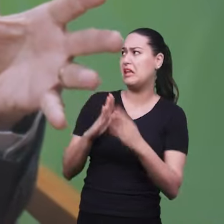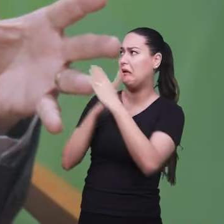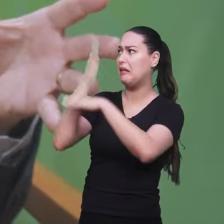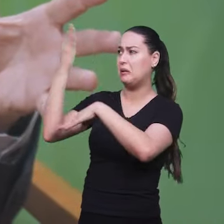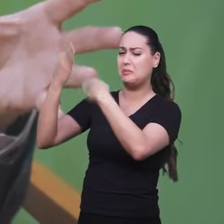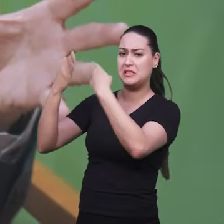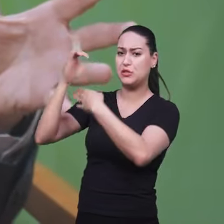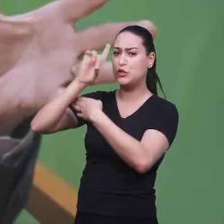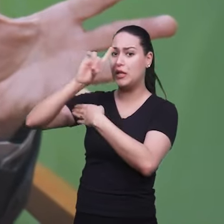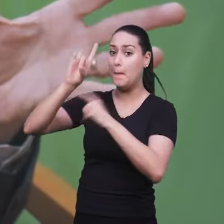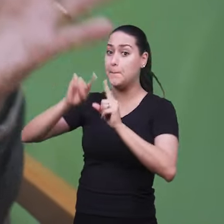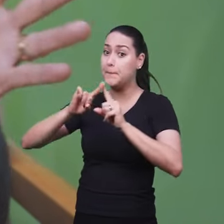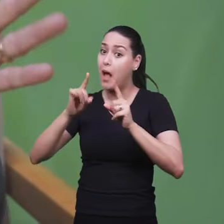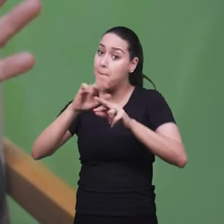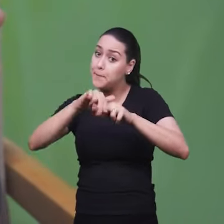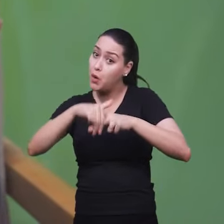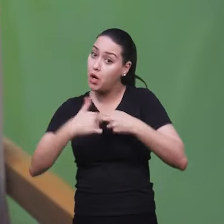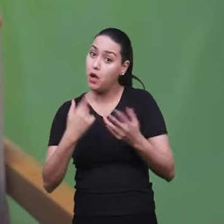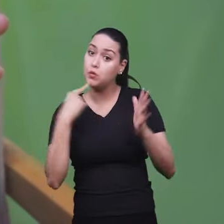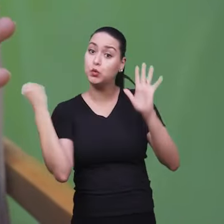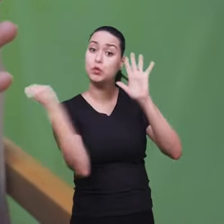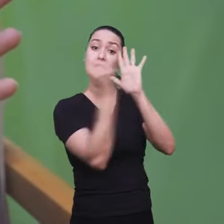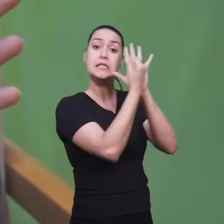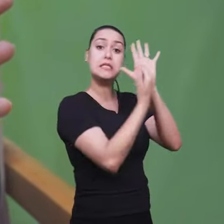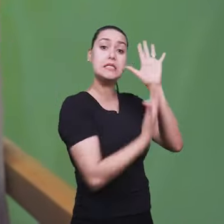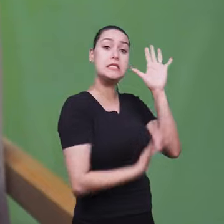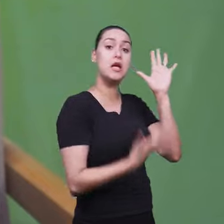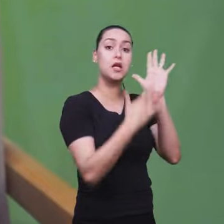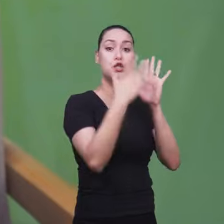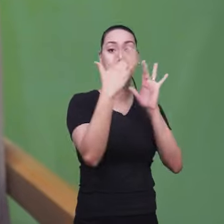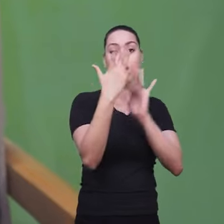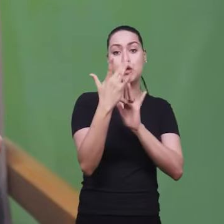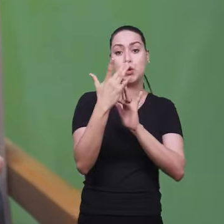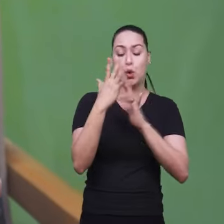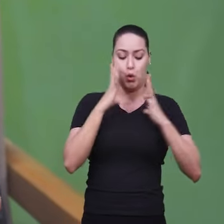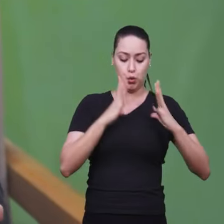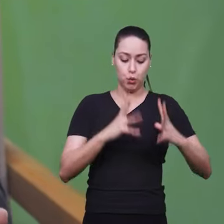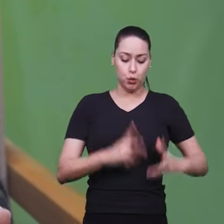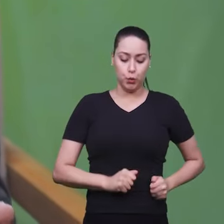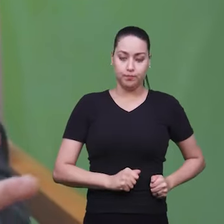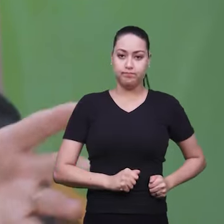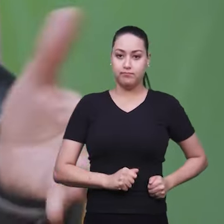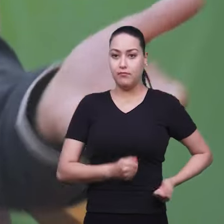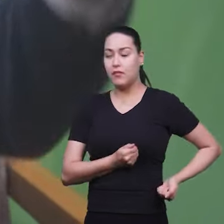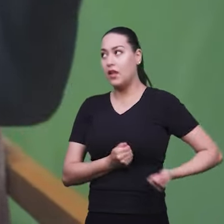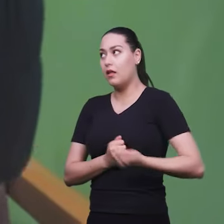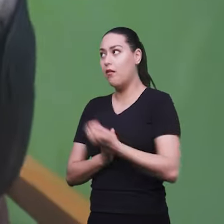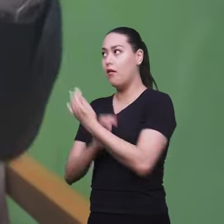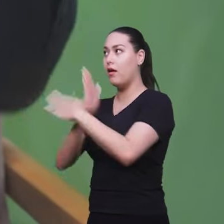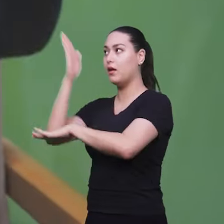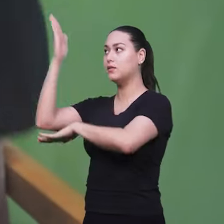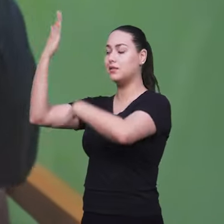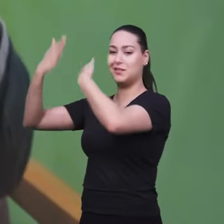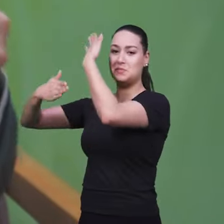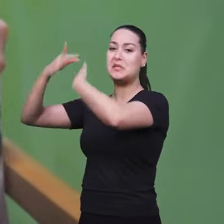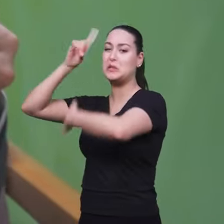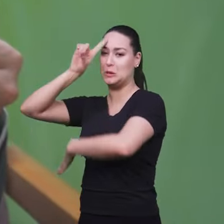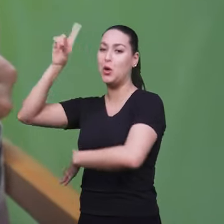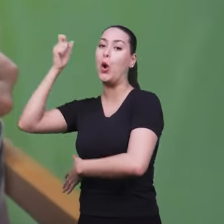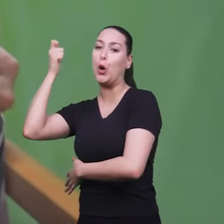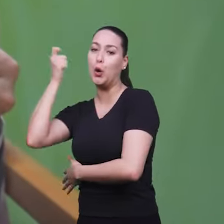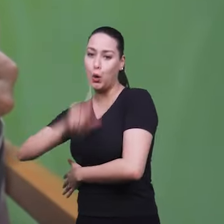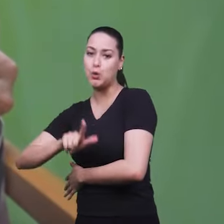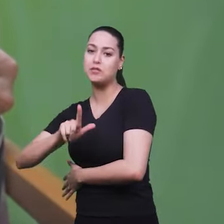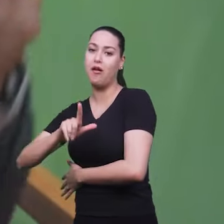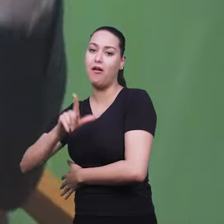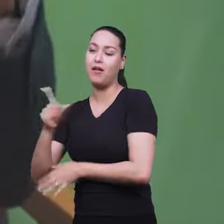de Jesus, nós, o homem, passou a ter acesso à presença de Deus e o direito de